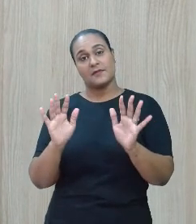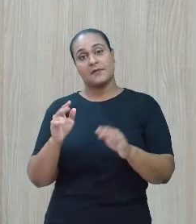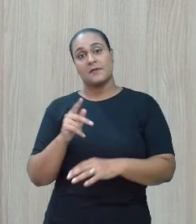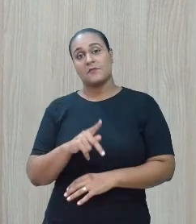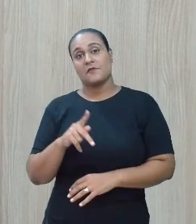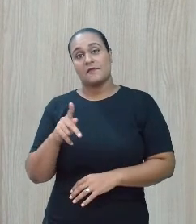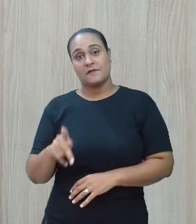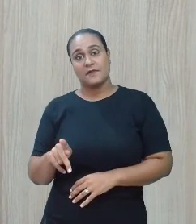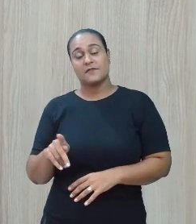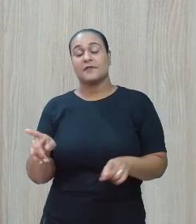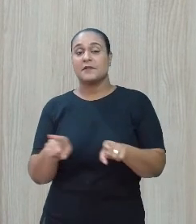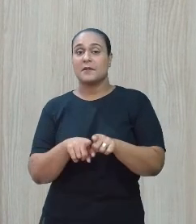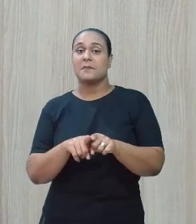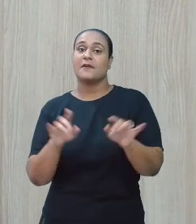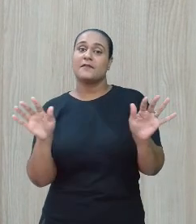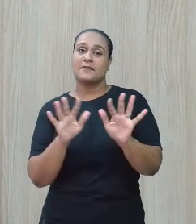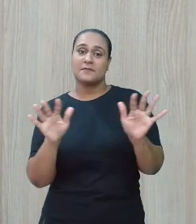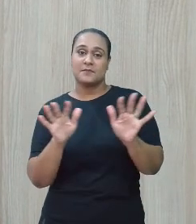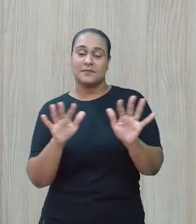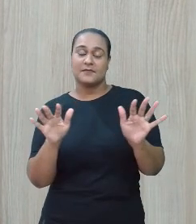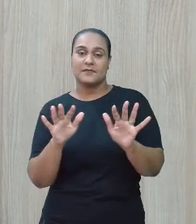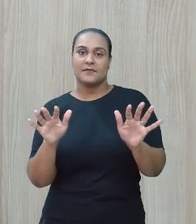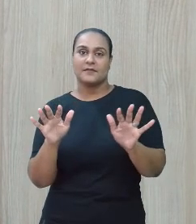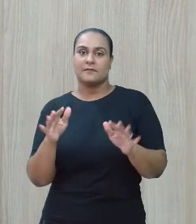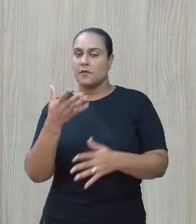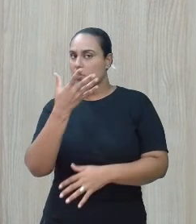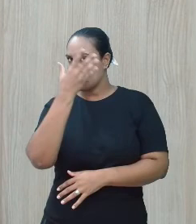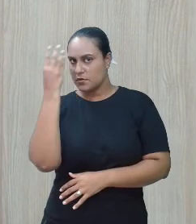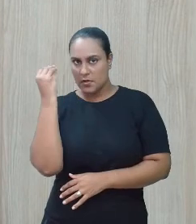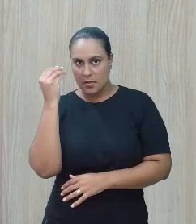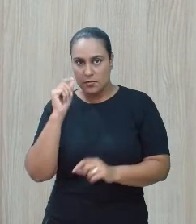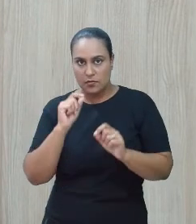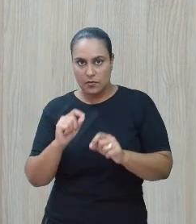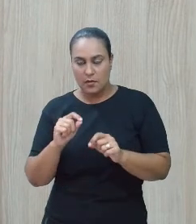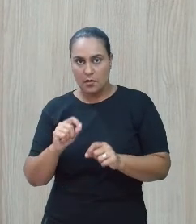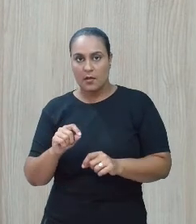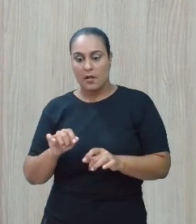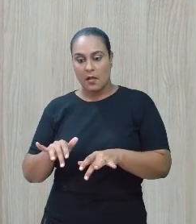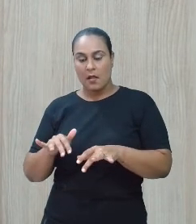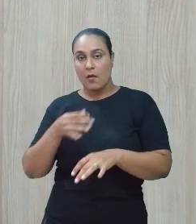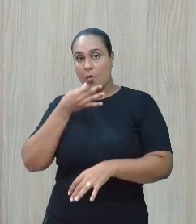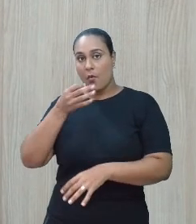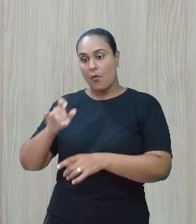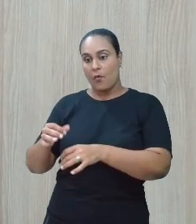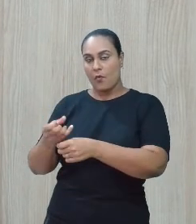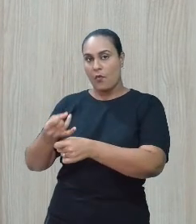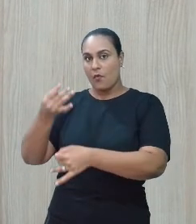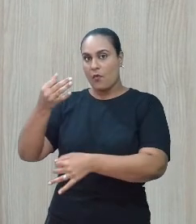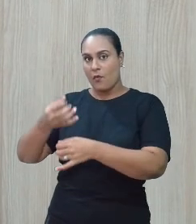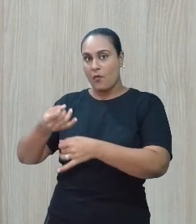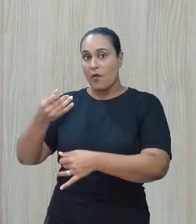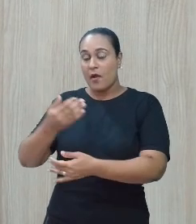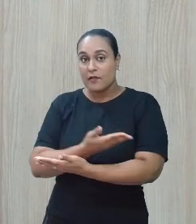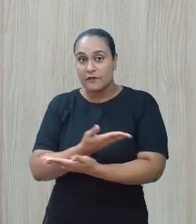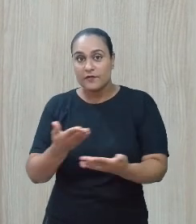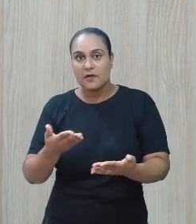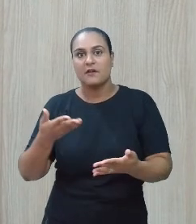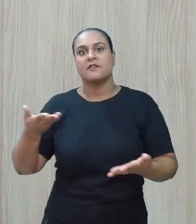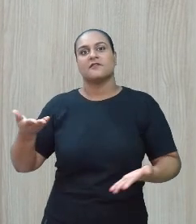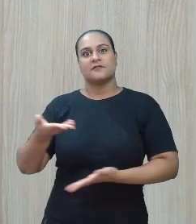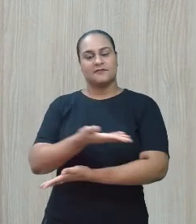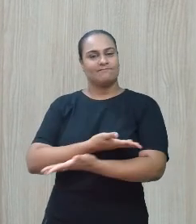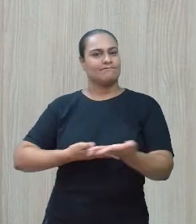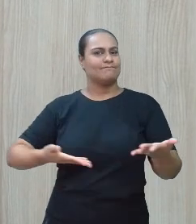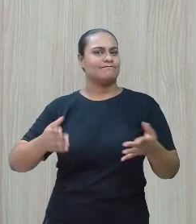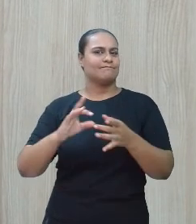professora Adriana vai se despedir de vocês também. E não se esqueçam de que o chat é para vocês. Então, interajam